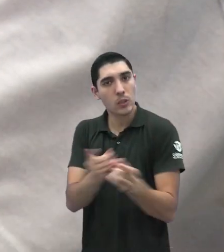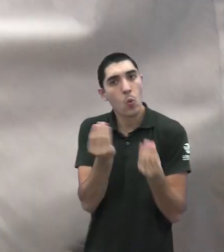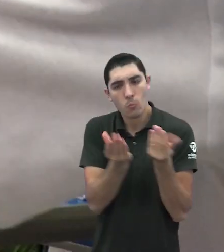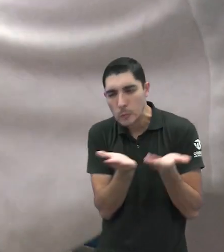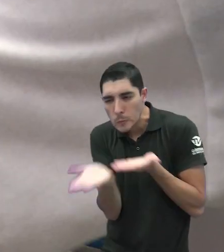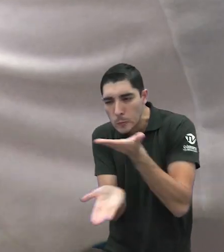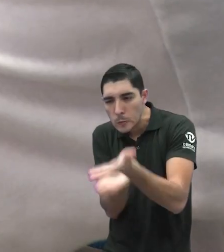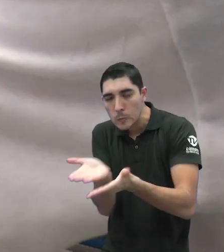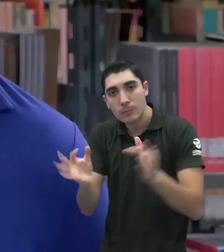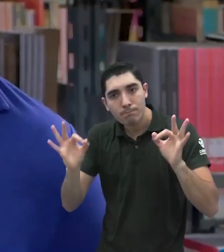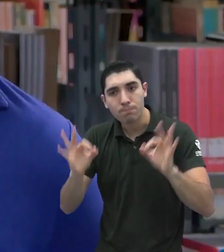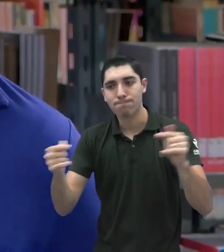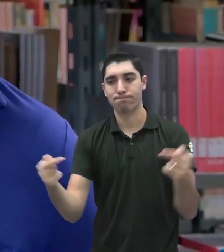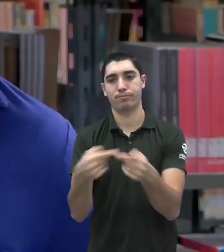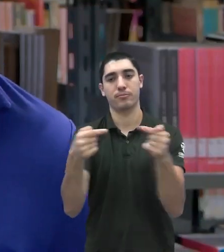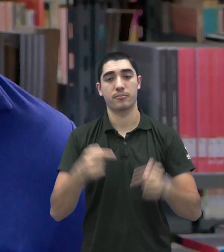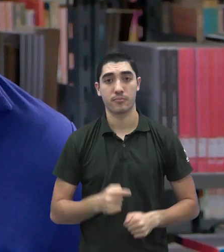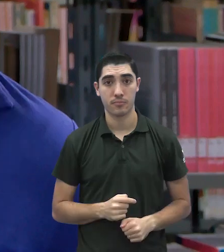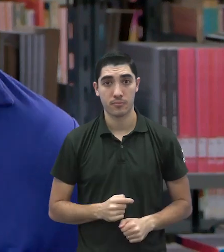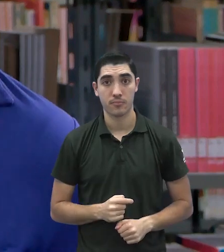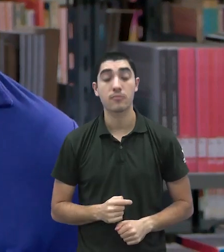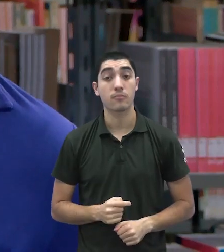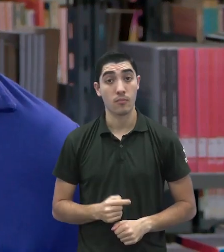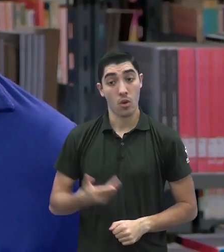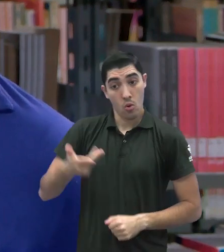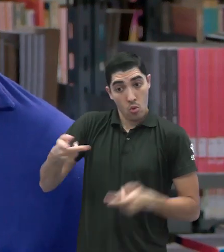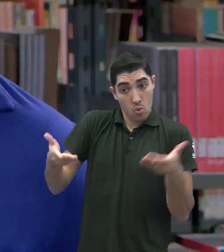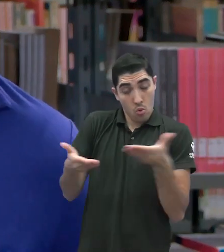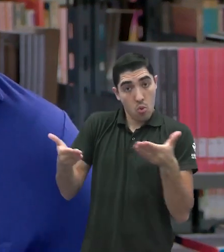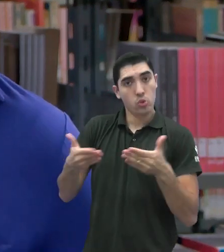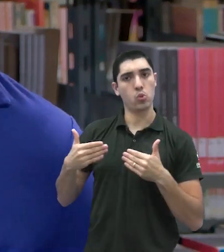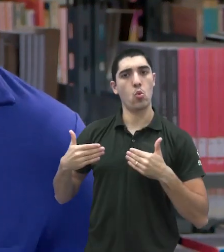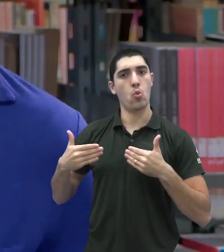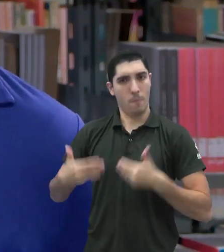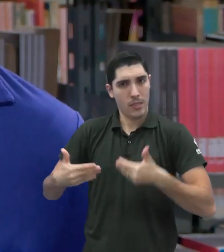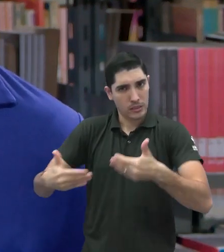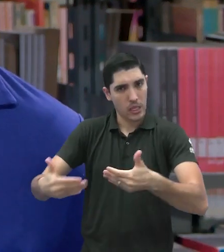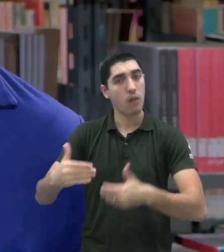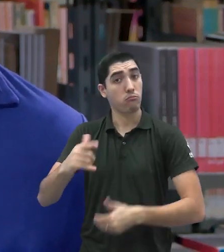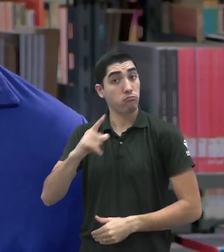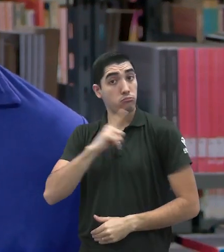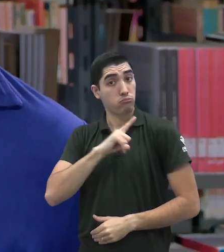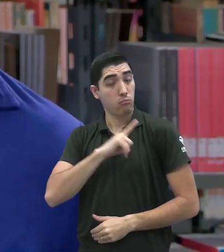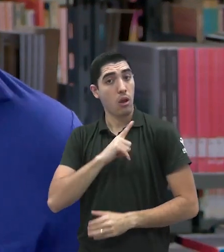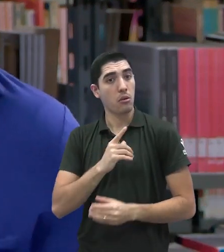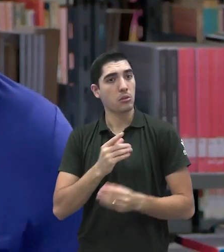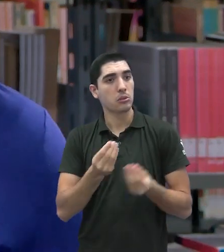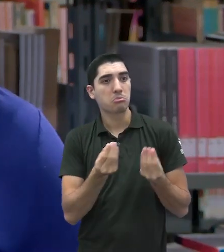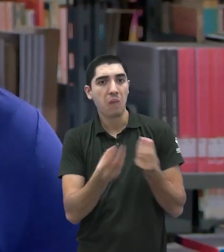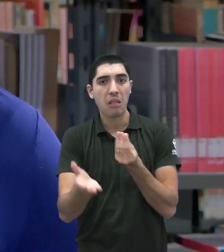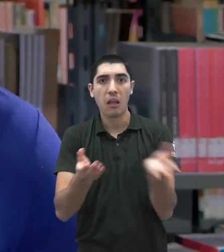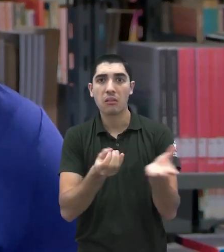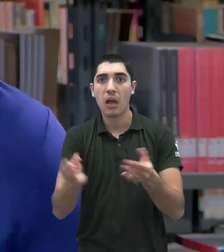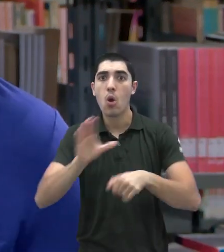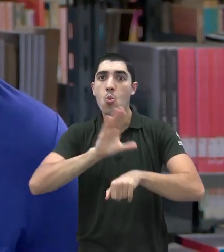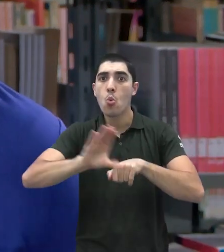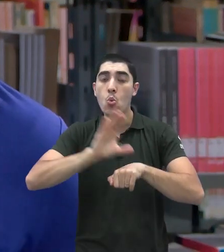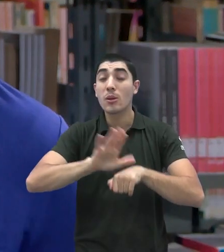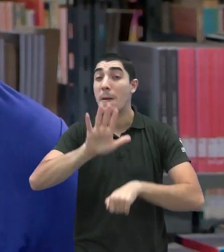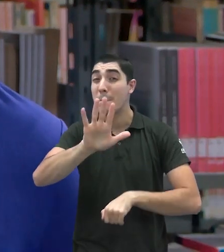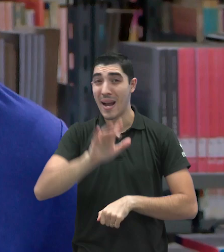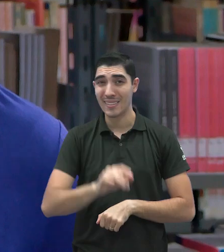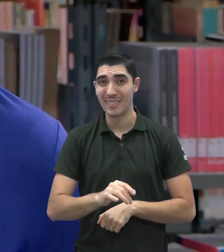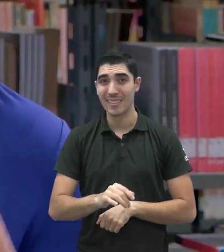sejam atendidas. Hoje o Ministério tem disponibilizado vários cursos, né? Mas é importante que